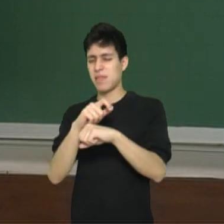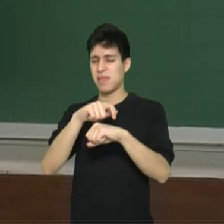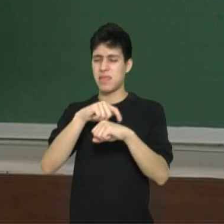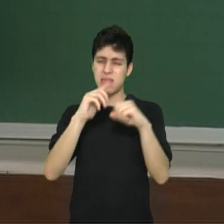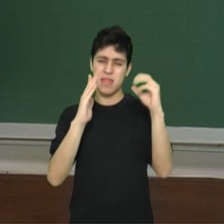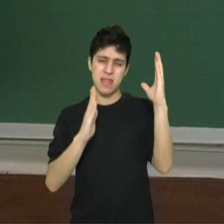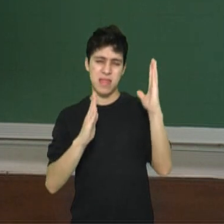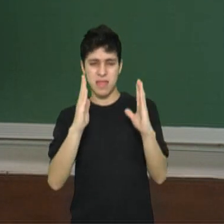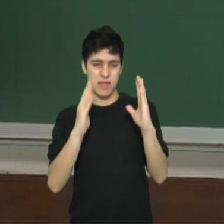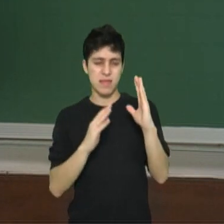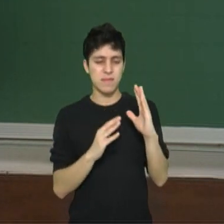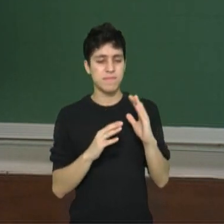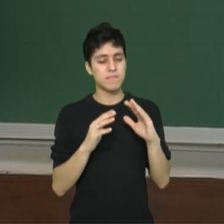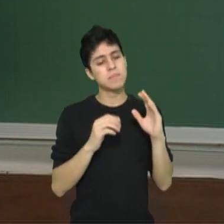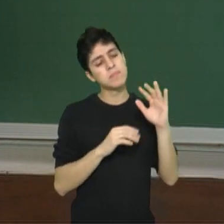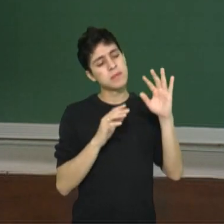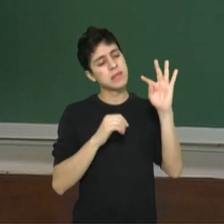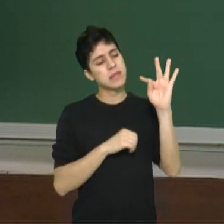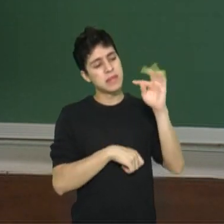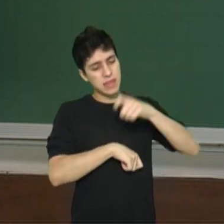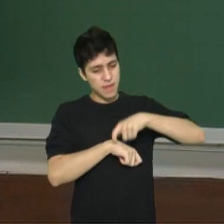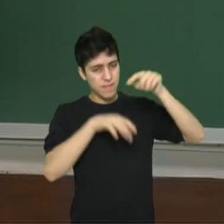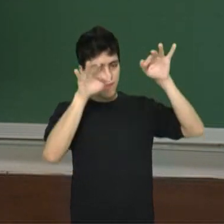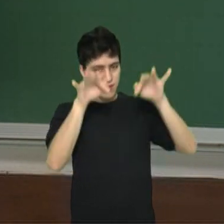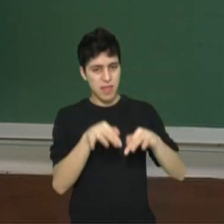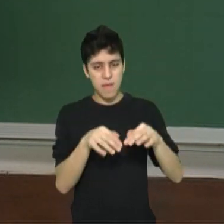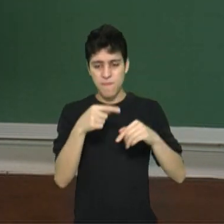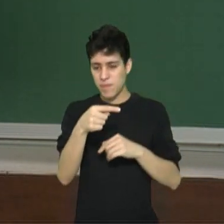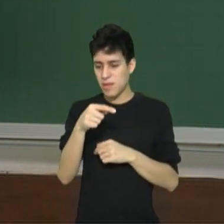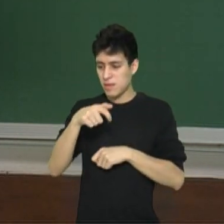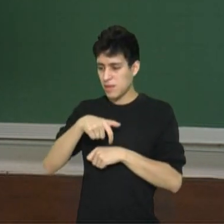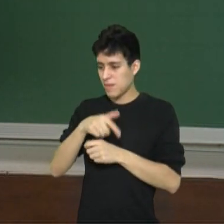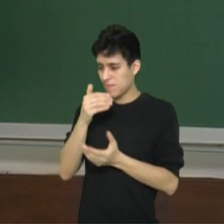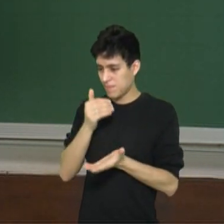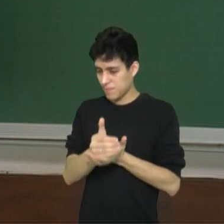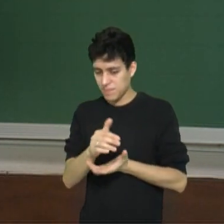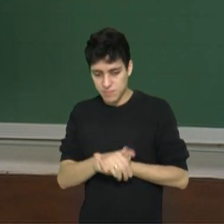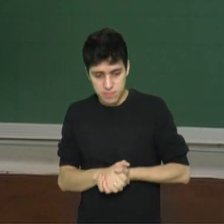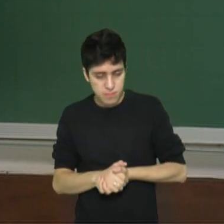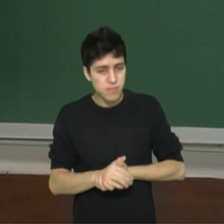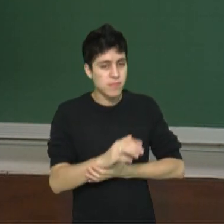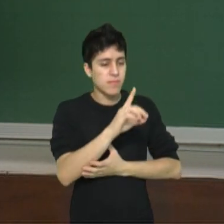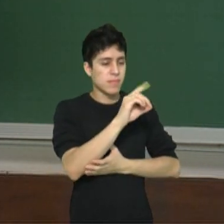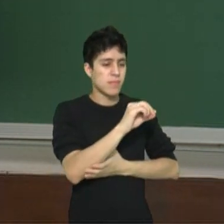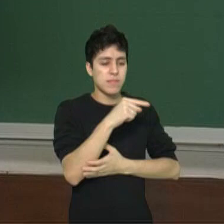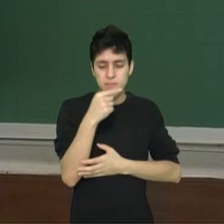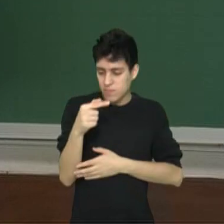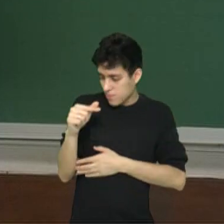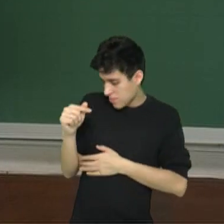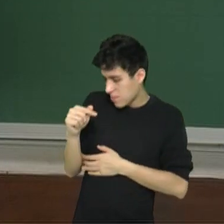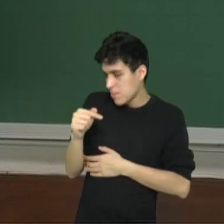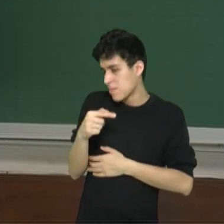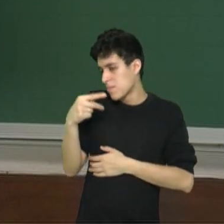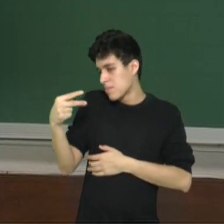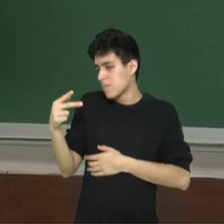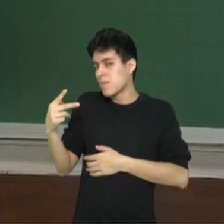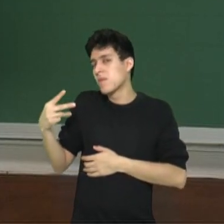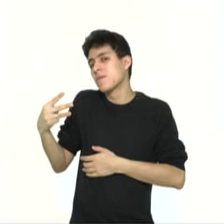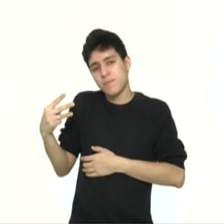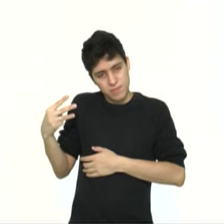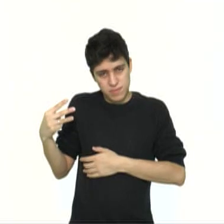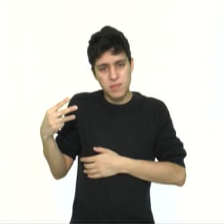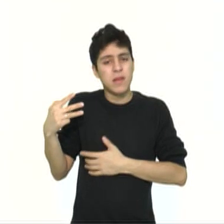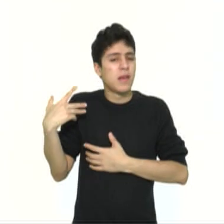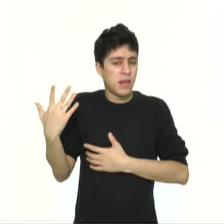tempo? Tempo final menos tempo inicial. Então, 10 menos 7 igual